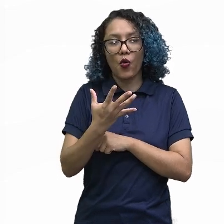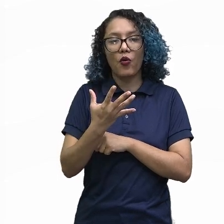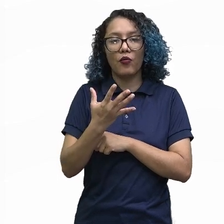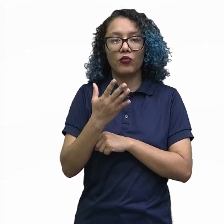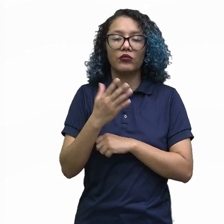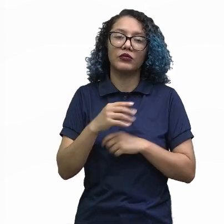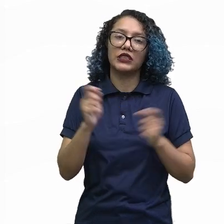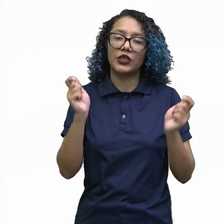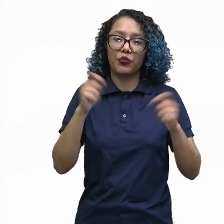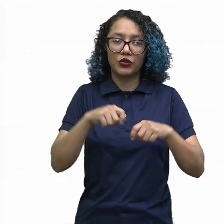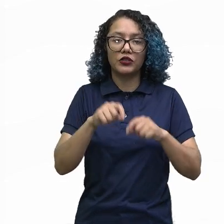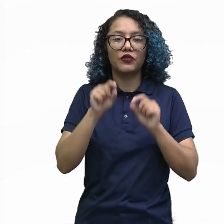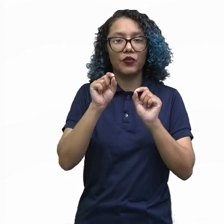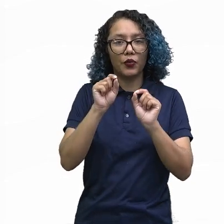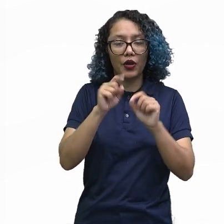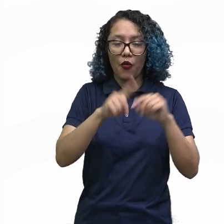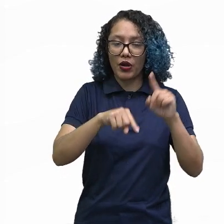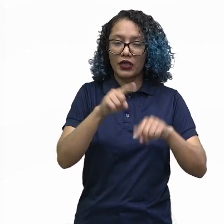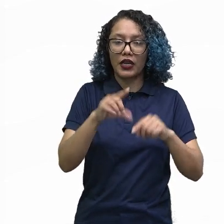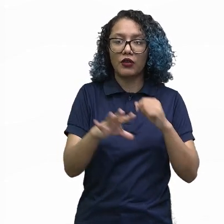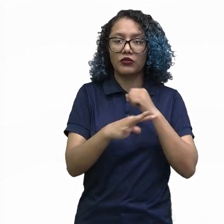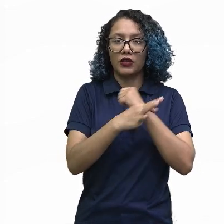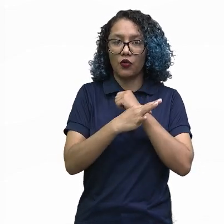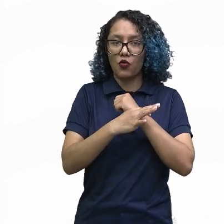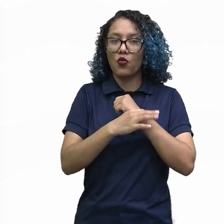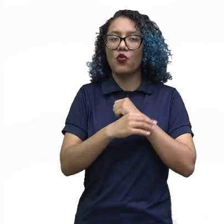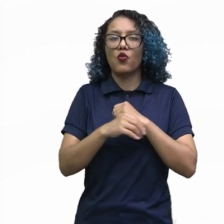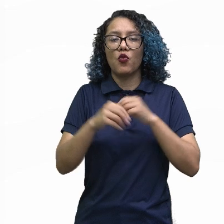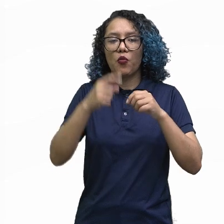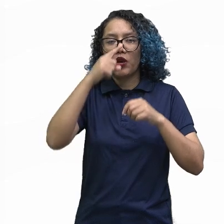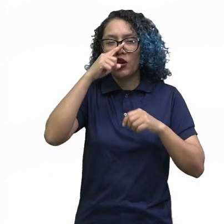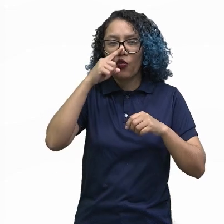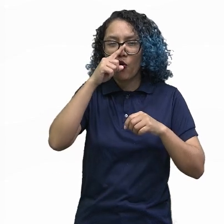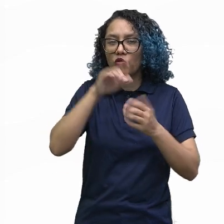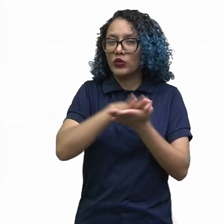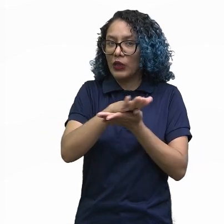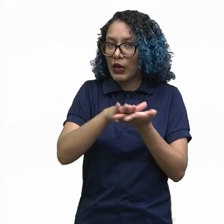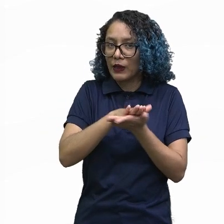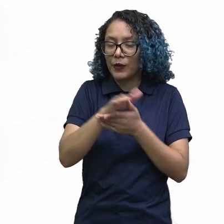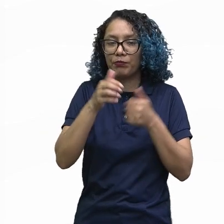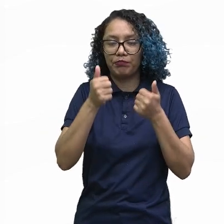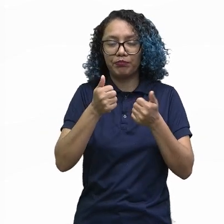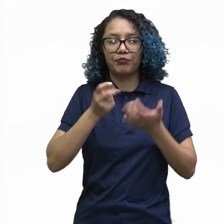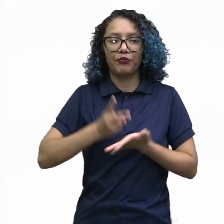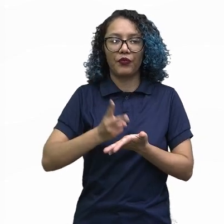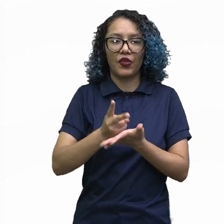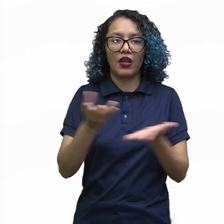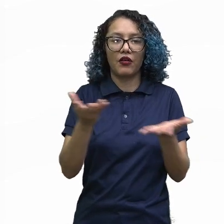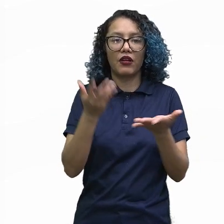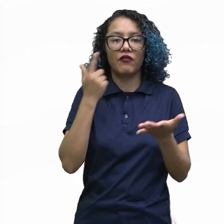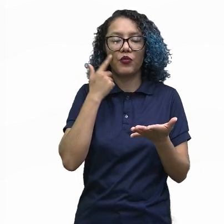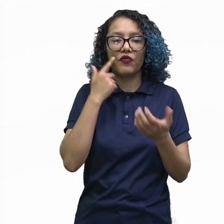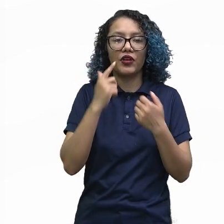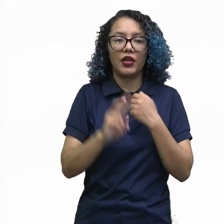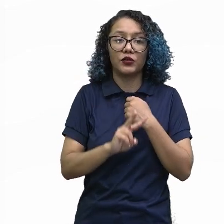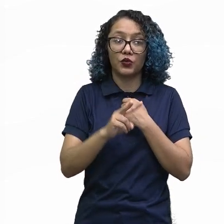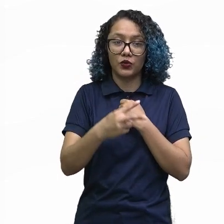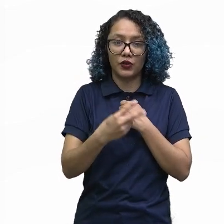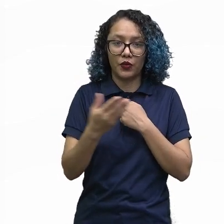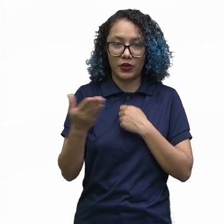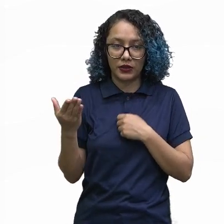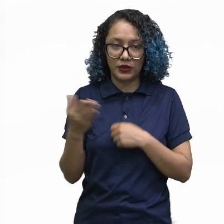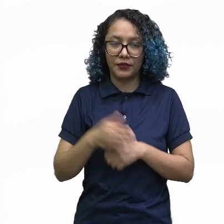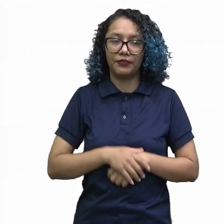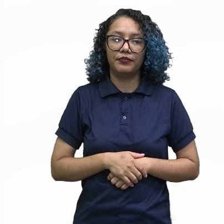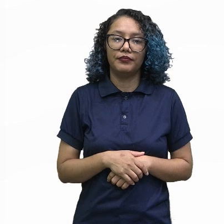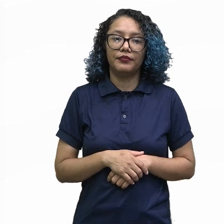né, todo aquele material seguro com relação à contaminação. Bom, bora dar uma olhadinha agora nos efeitos dessa exposição, né,